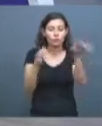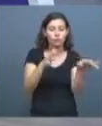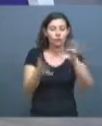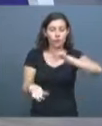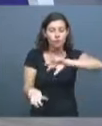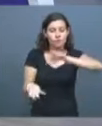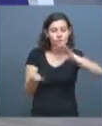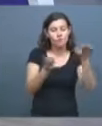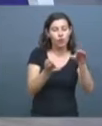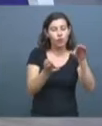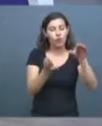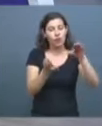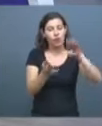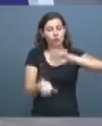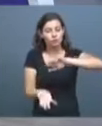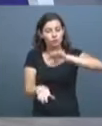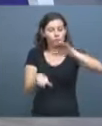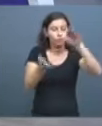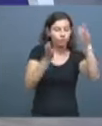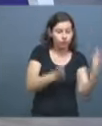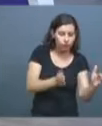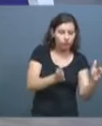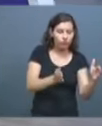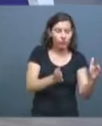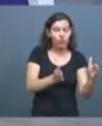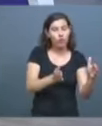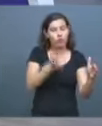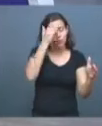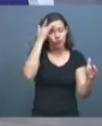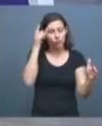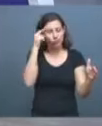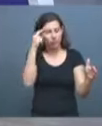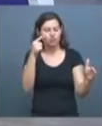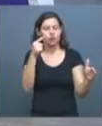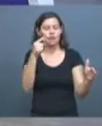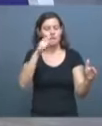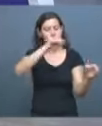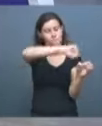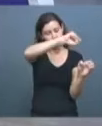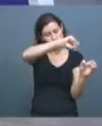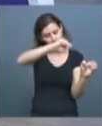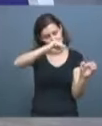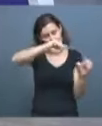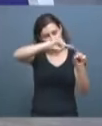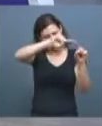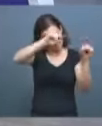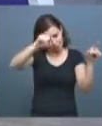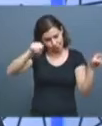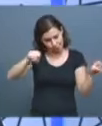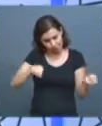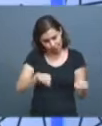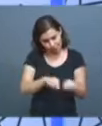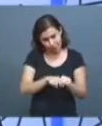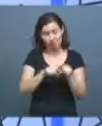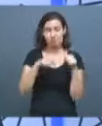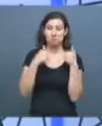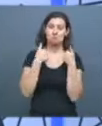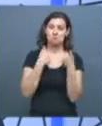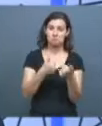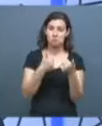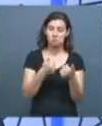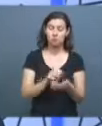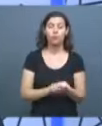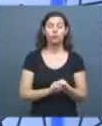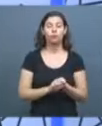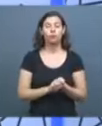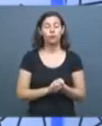a parar as arestas e promover uma roda. Então, o estresse promove mudanças e nem sempre são negativas. Nós estamos no foco do